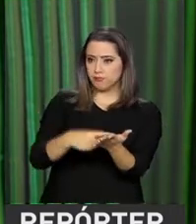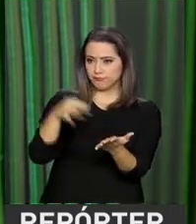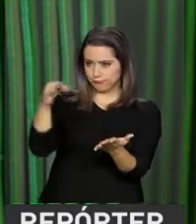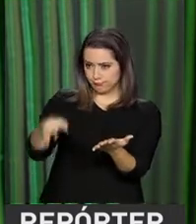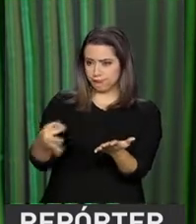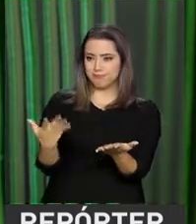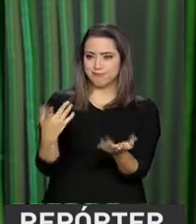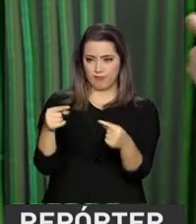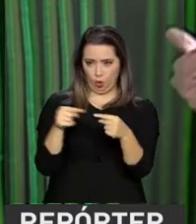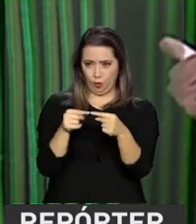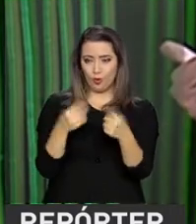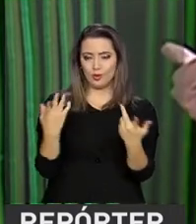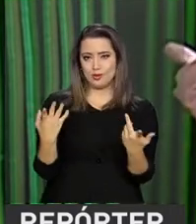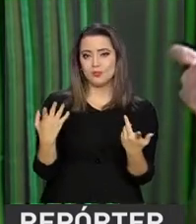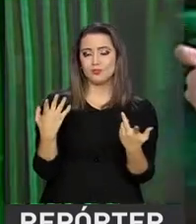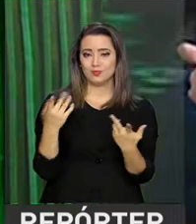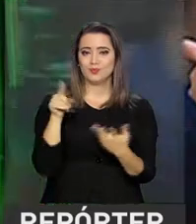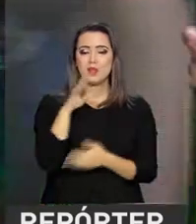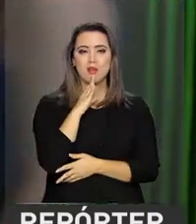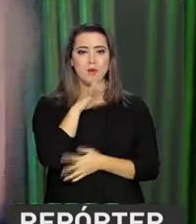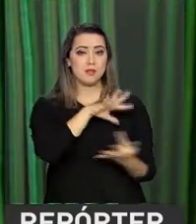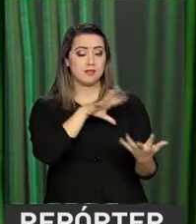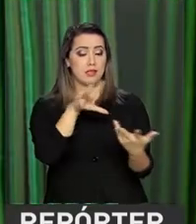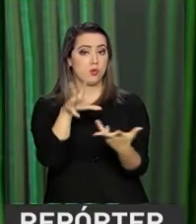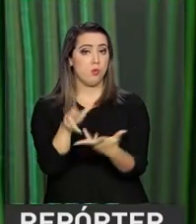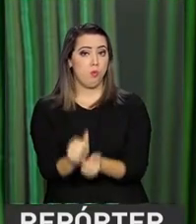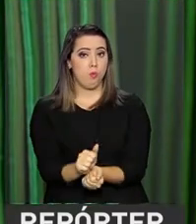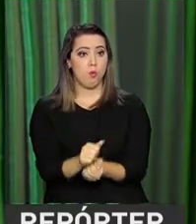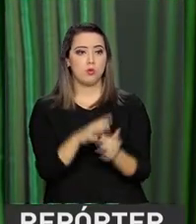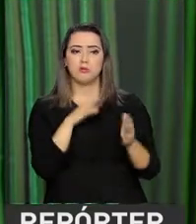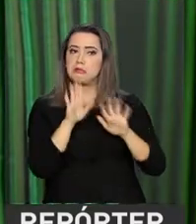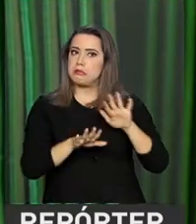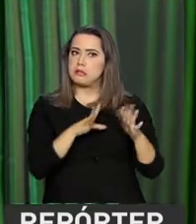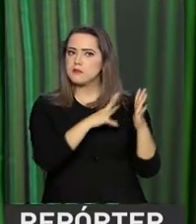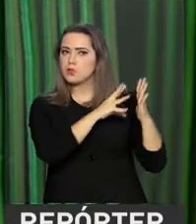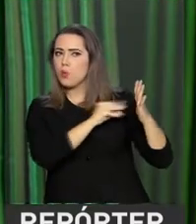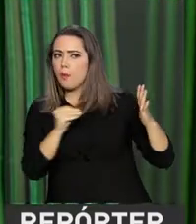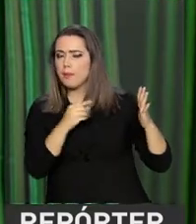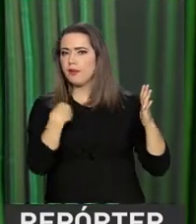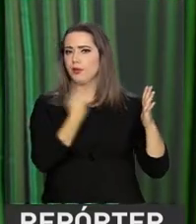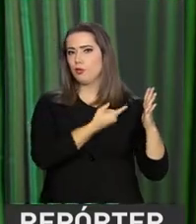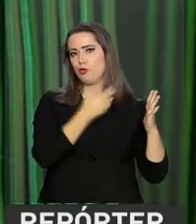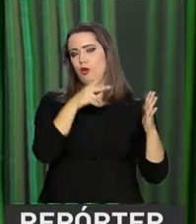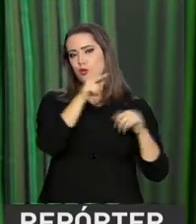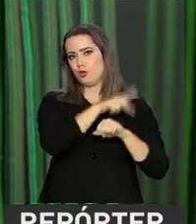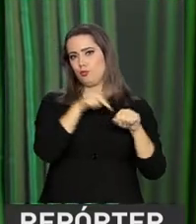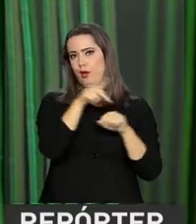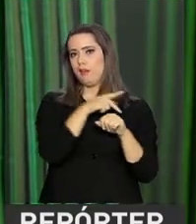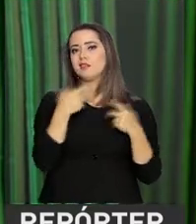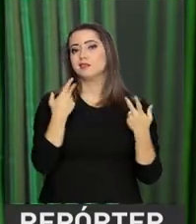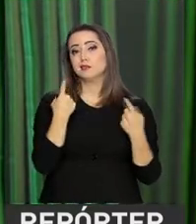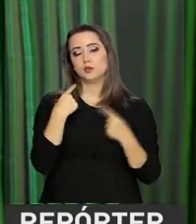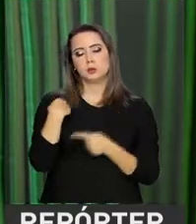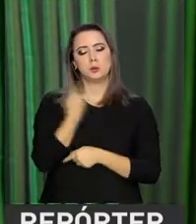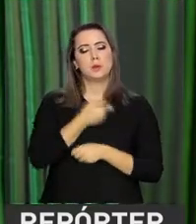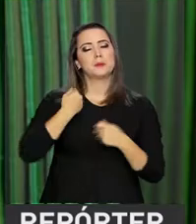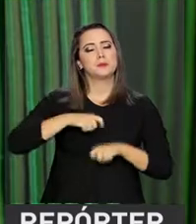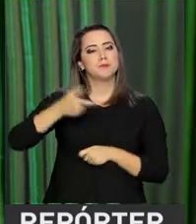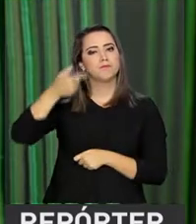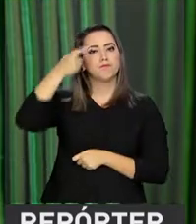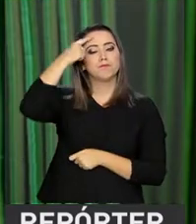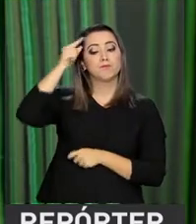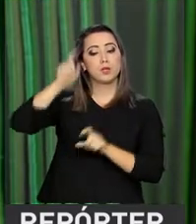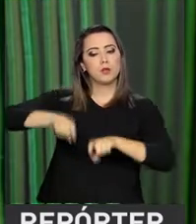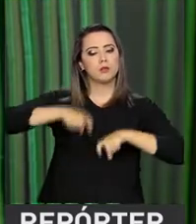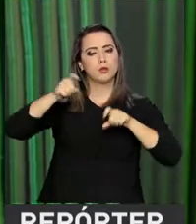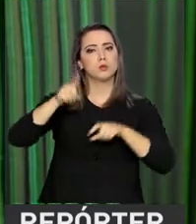fatos, são reconhecidos no exterior e muitas vezes copiados no exterior. Então nós temos que ter consciência absoluta de que este é